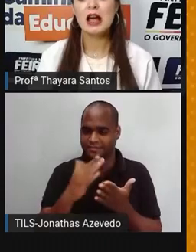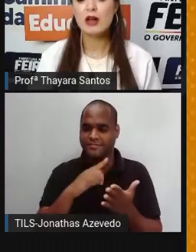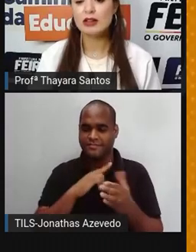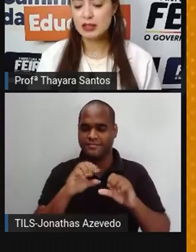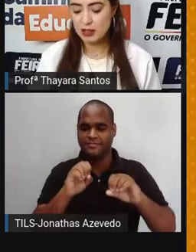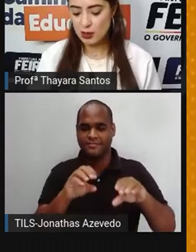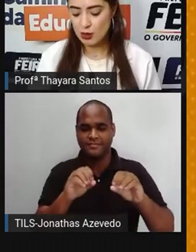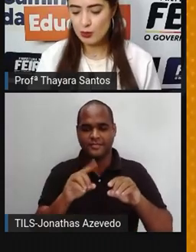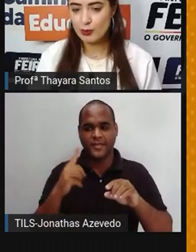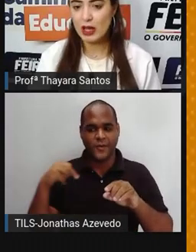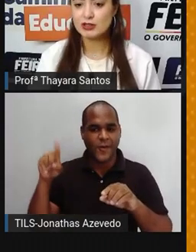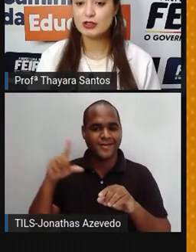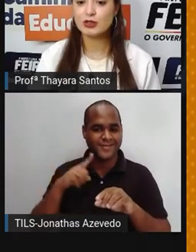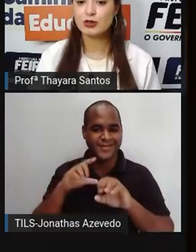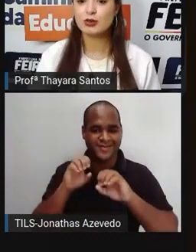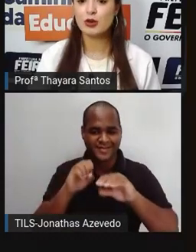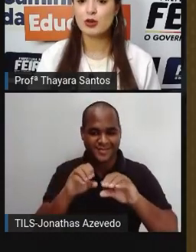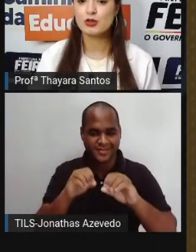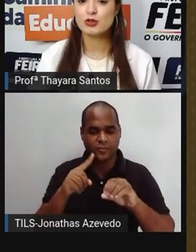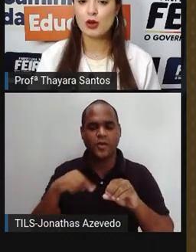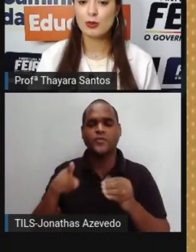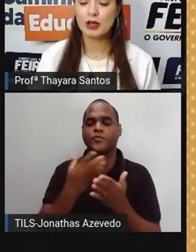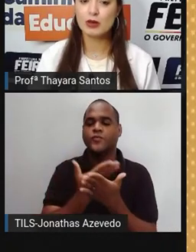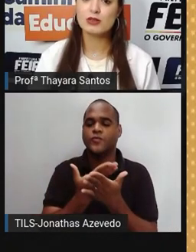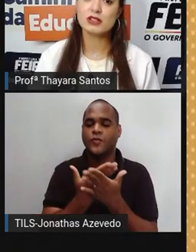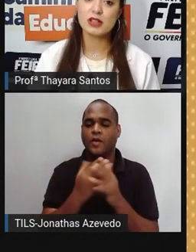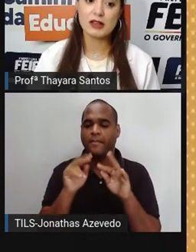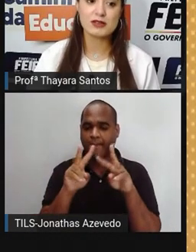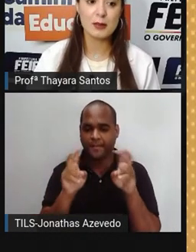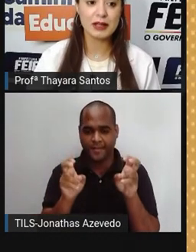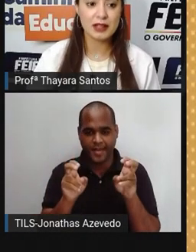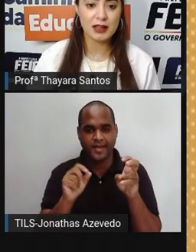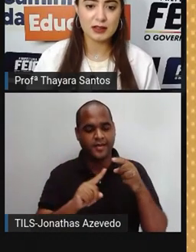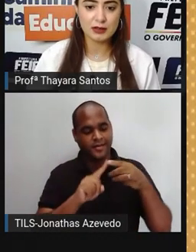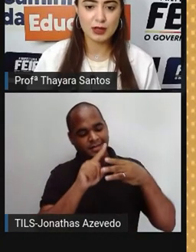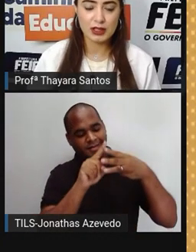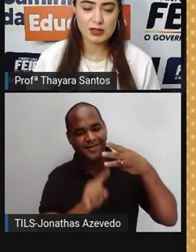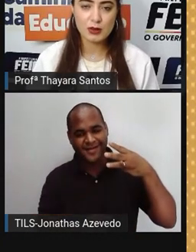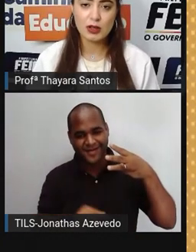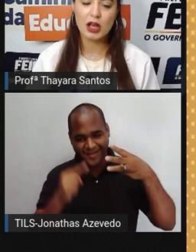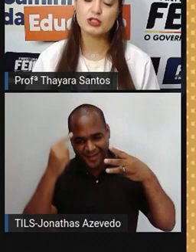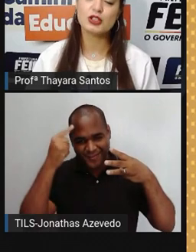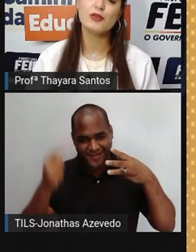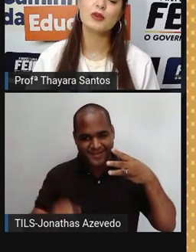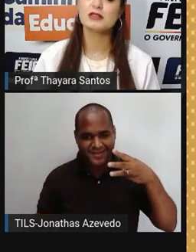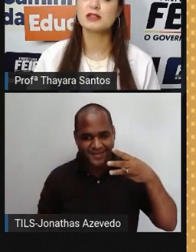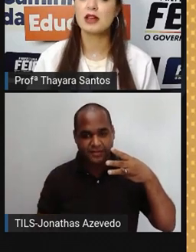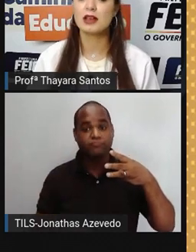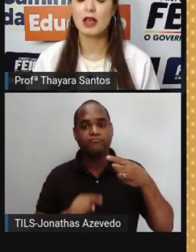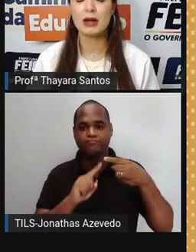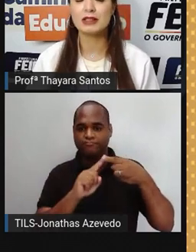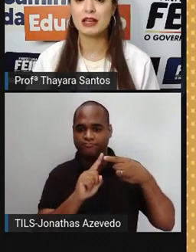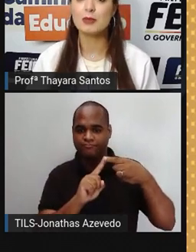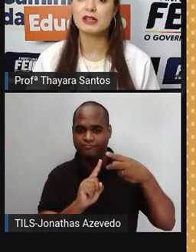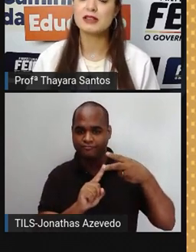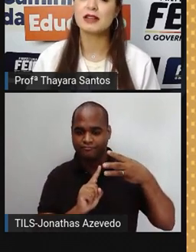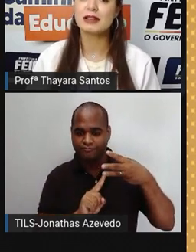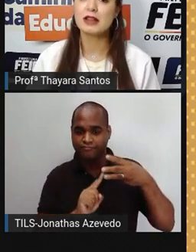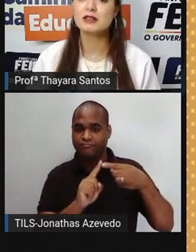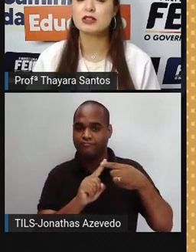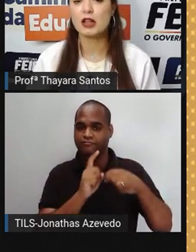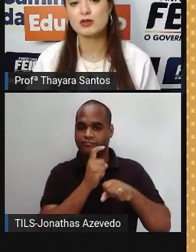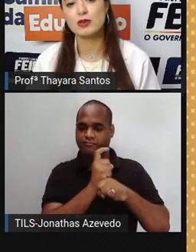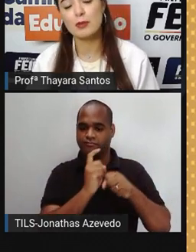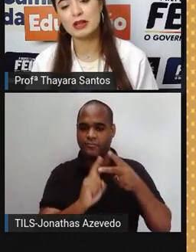não anterior a gente estudou sobre os estados da matéria é isso a gente viu que é que a matéria